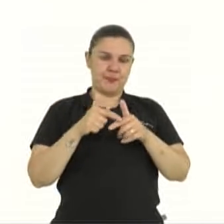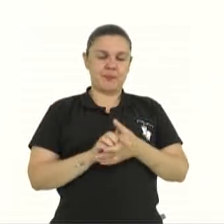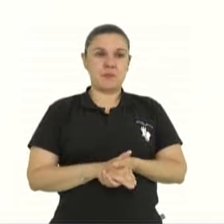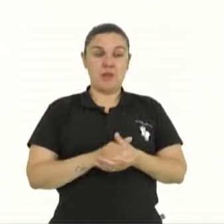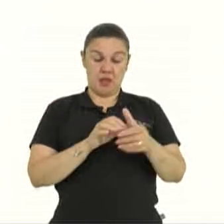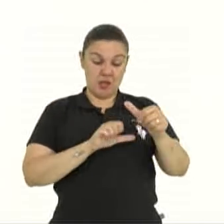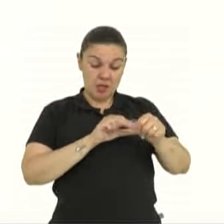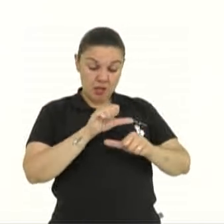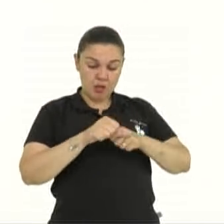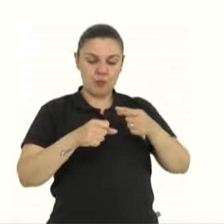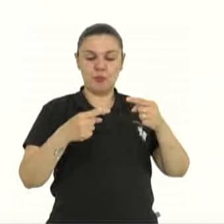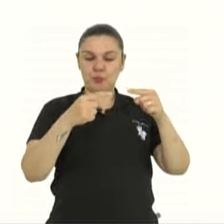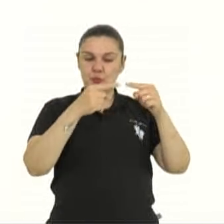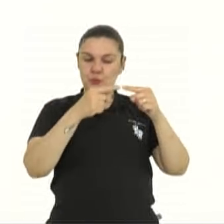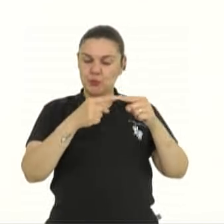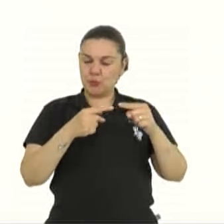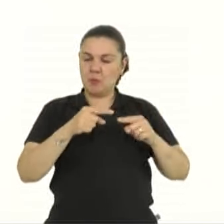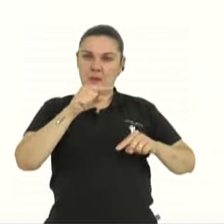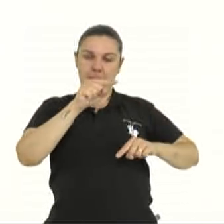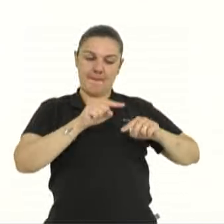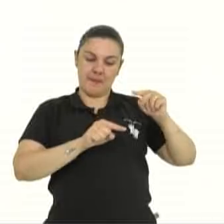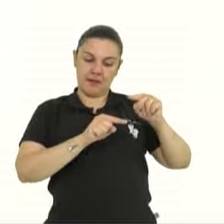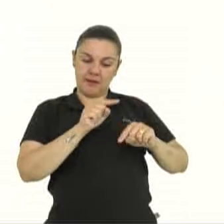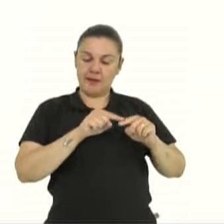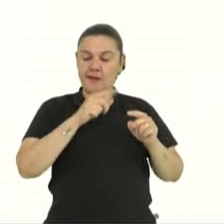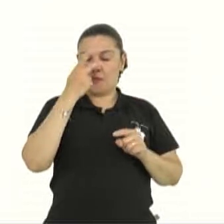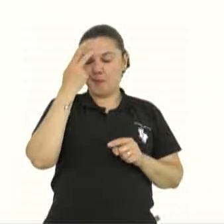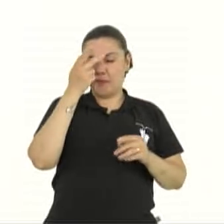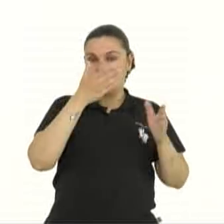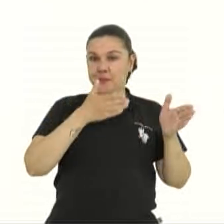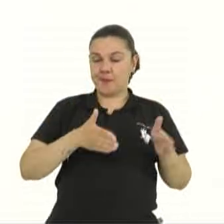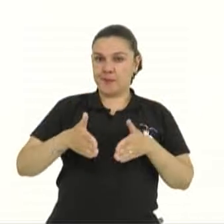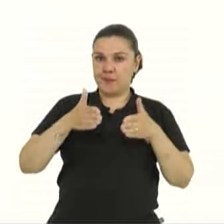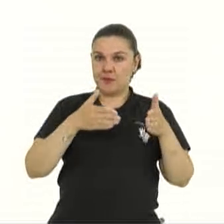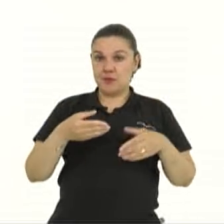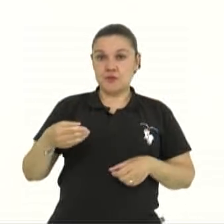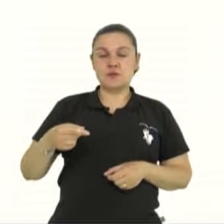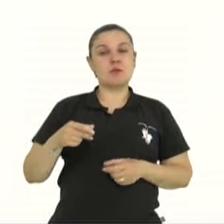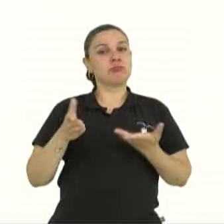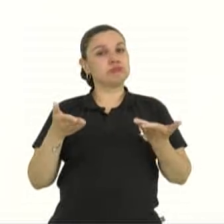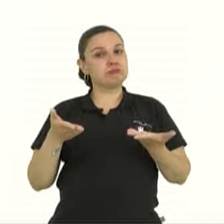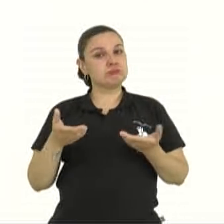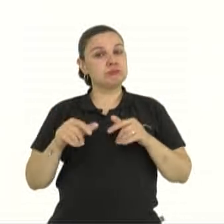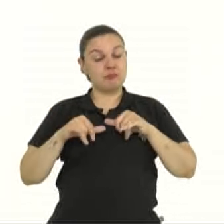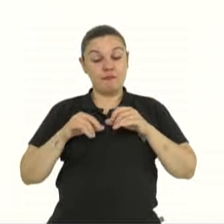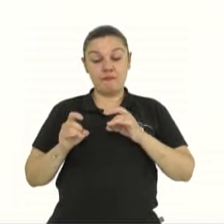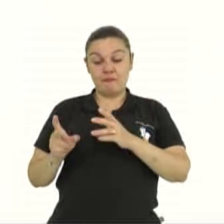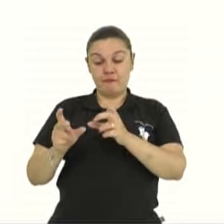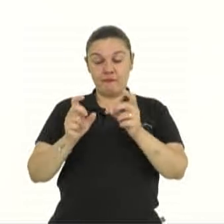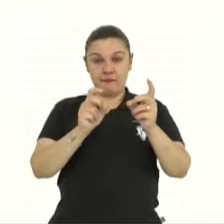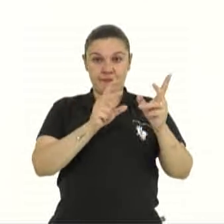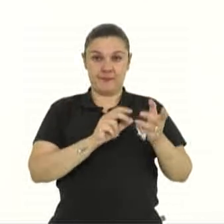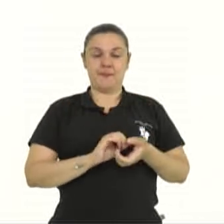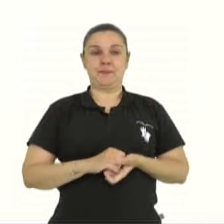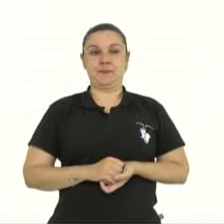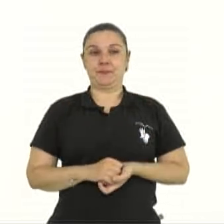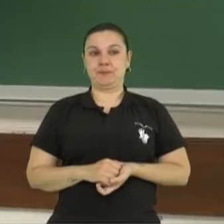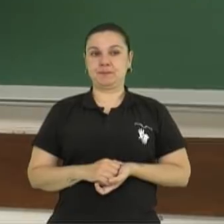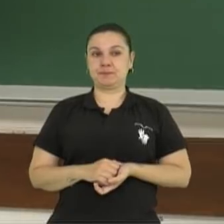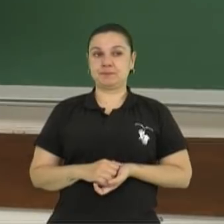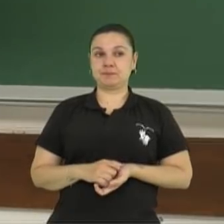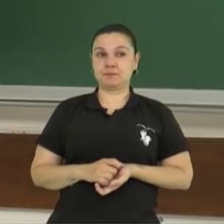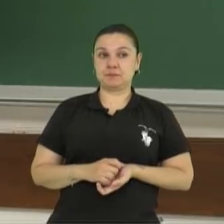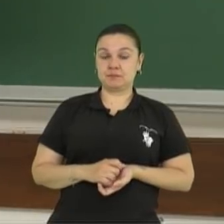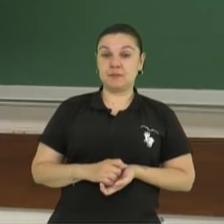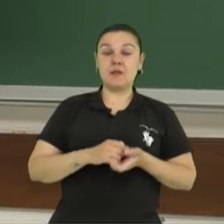transforma e combina as matérias-primas para produzir uma mercadoria que será colocada à venda.